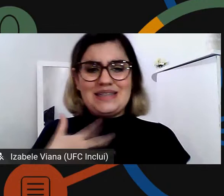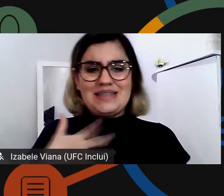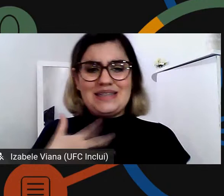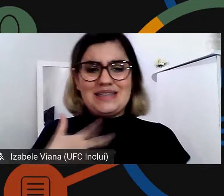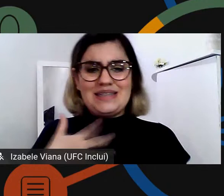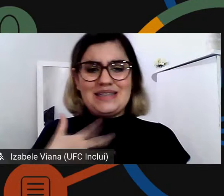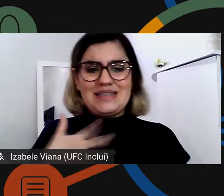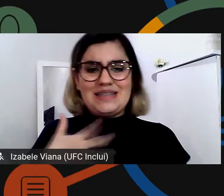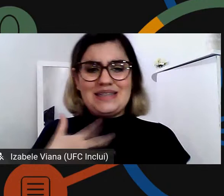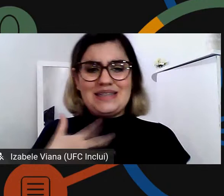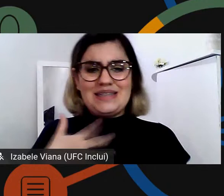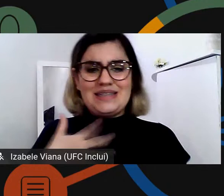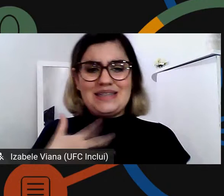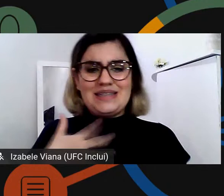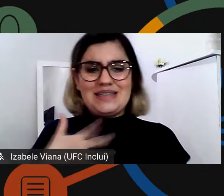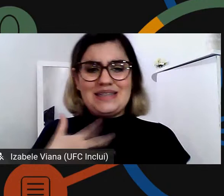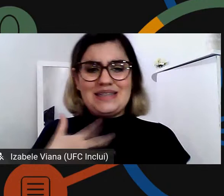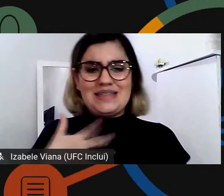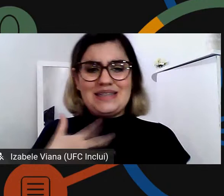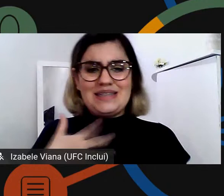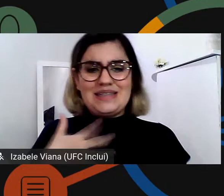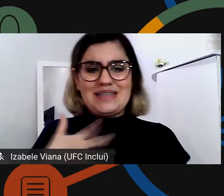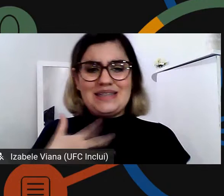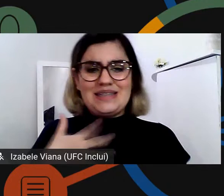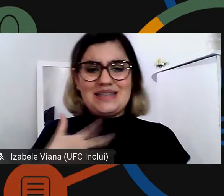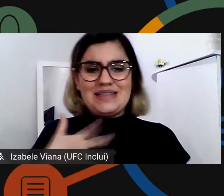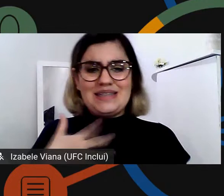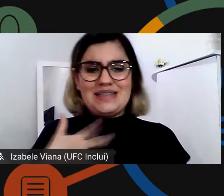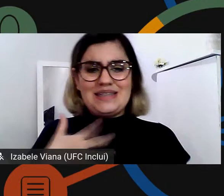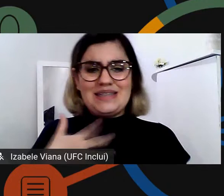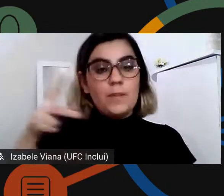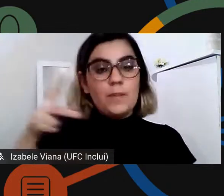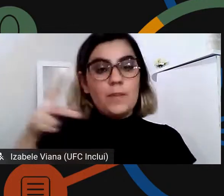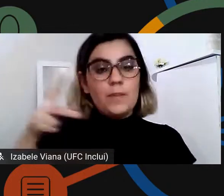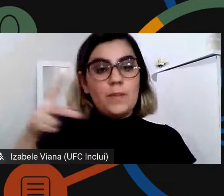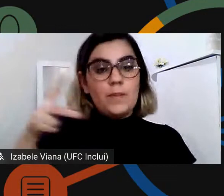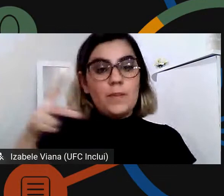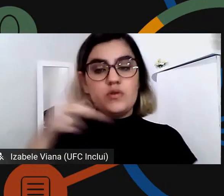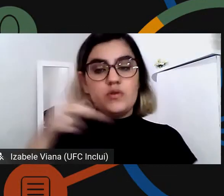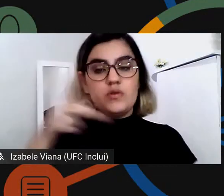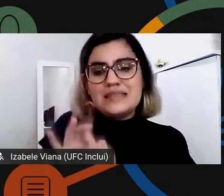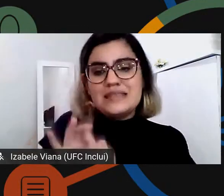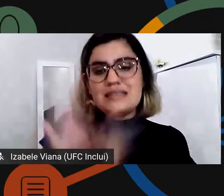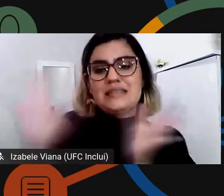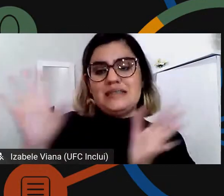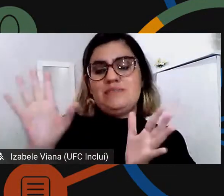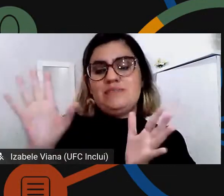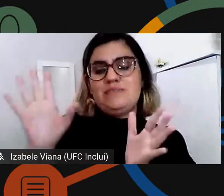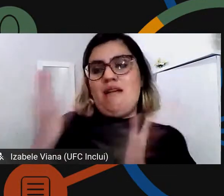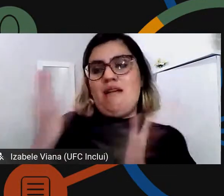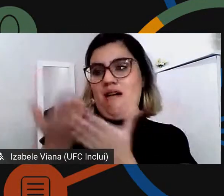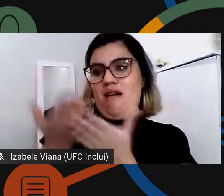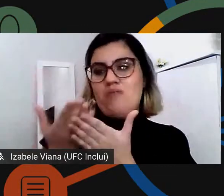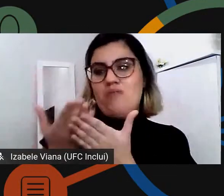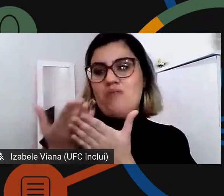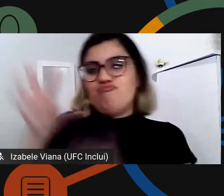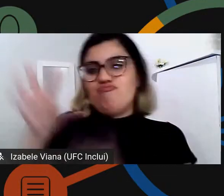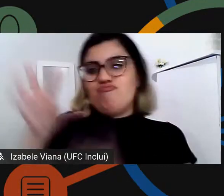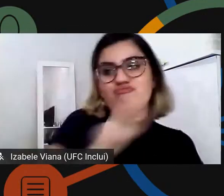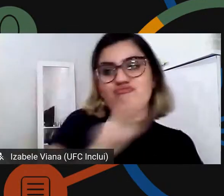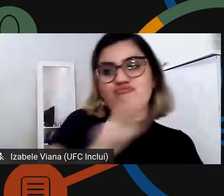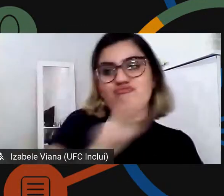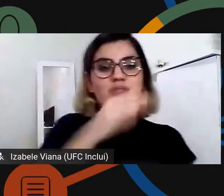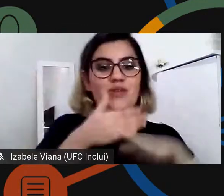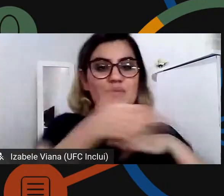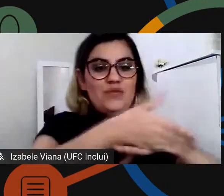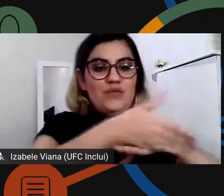professora pedindo a liberação para que a aula daquele dia fosse a ida para o evento. E como nós estamos ali no Benfica, foi só atravessar a rua e até